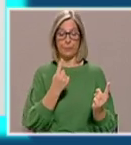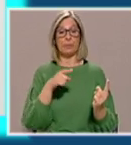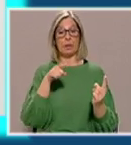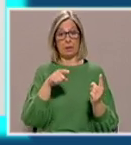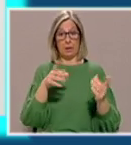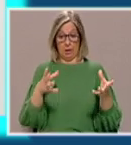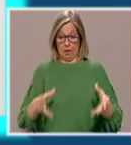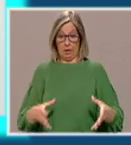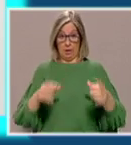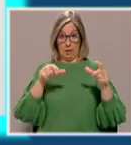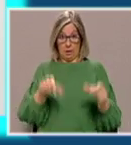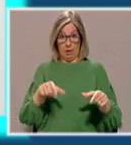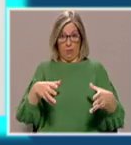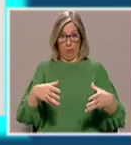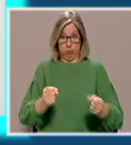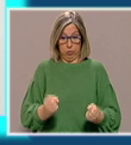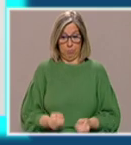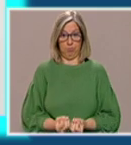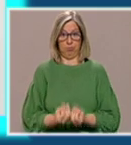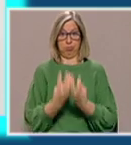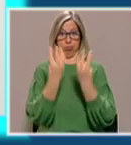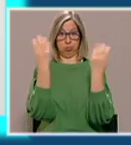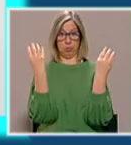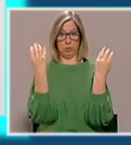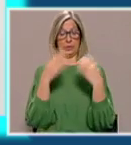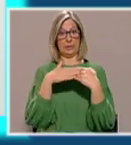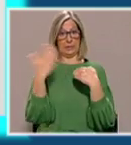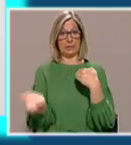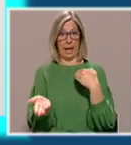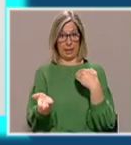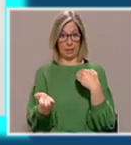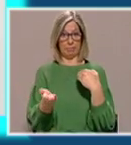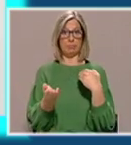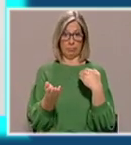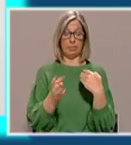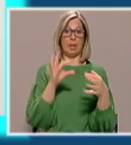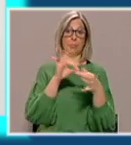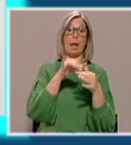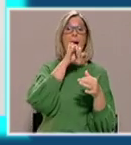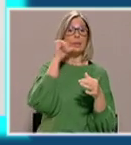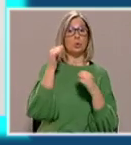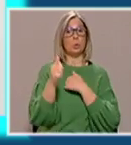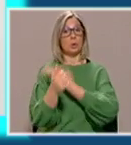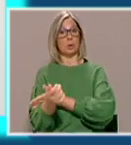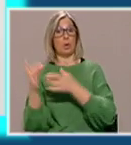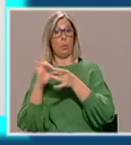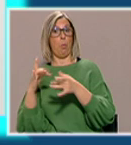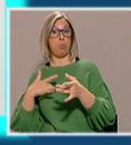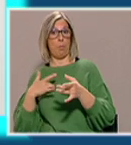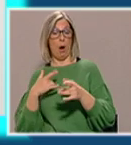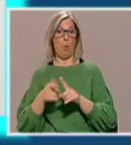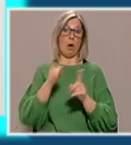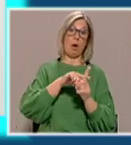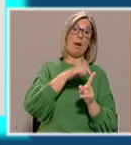passa para as artérias. O sangue venoso passa para a artéria pulmonar e o sangue arterial para a artéria aorta. Uma